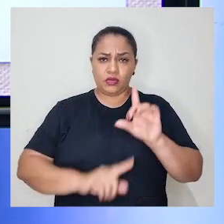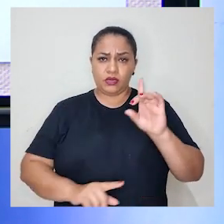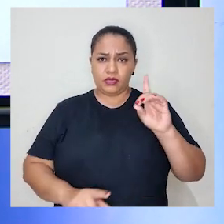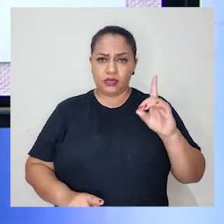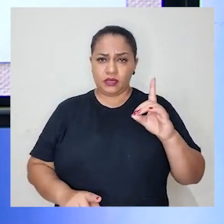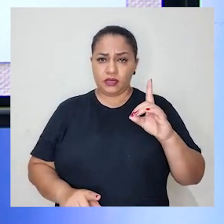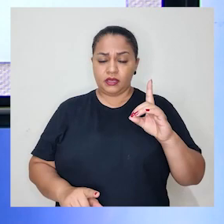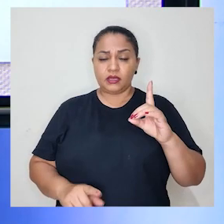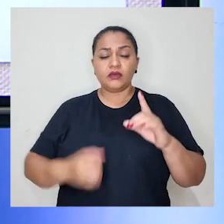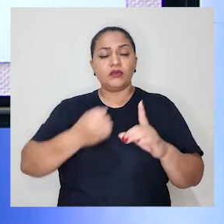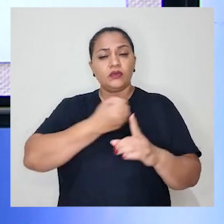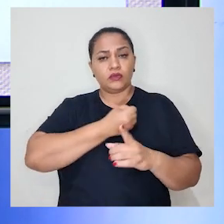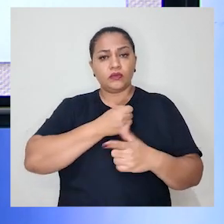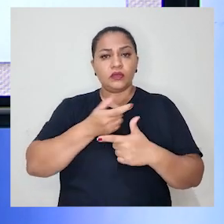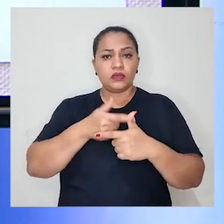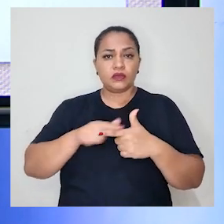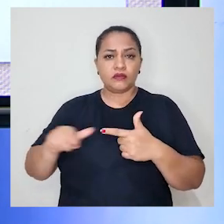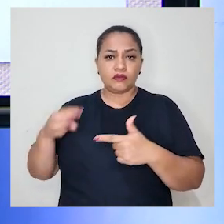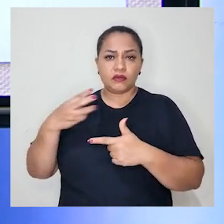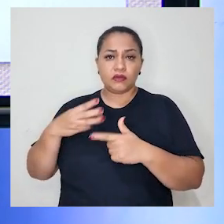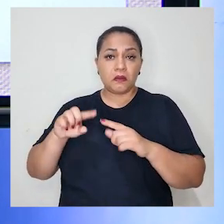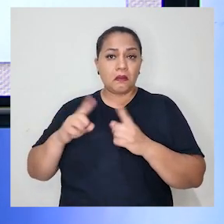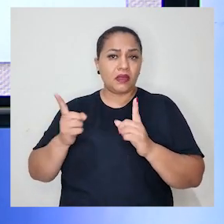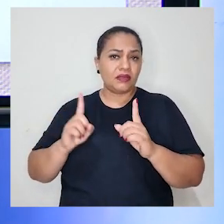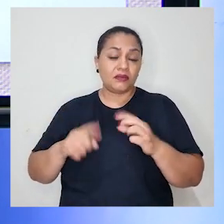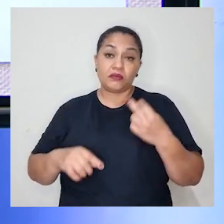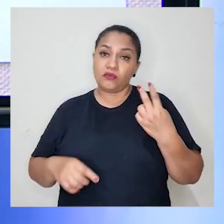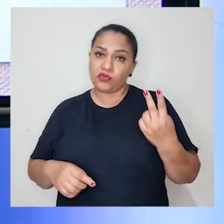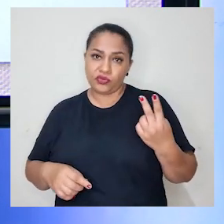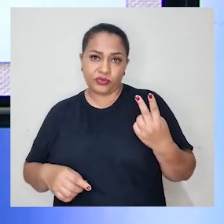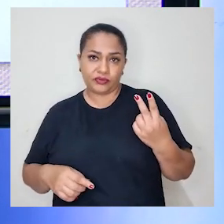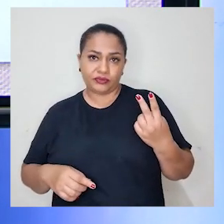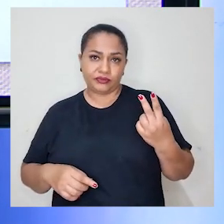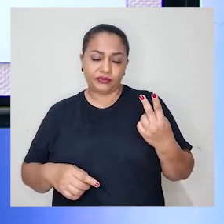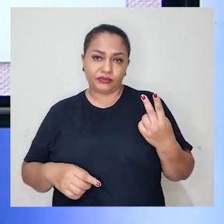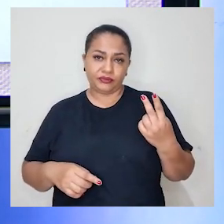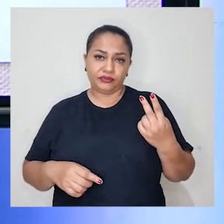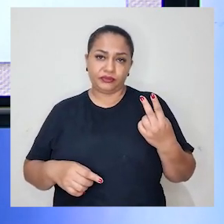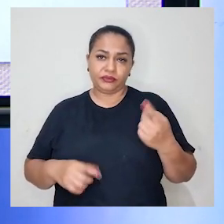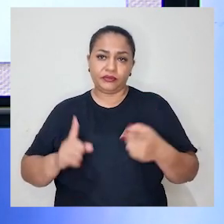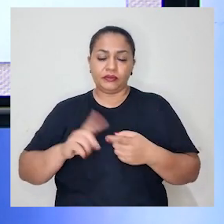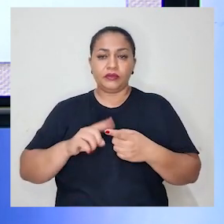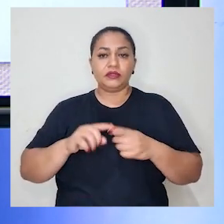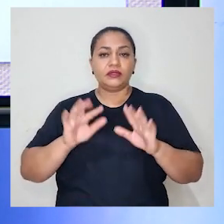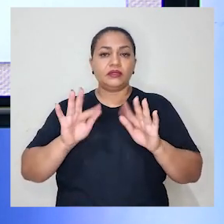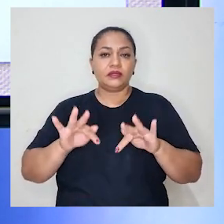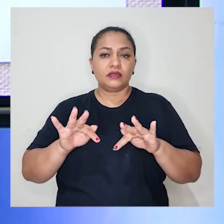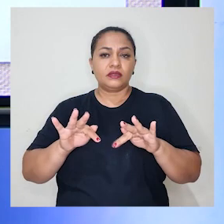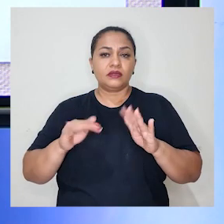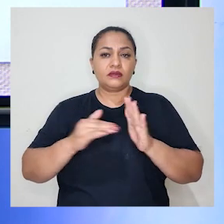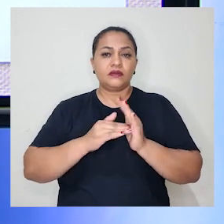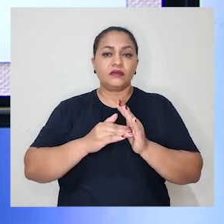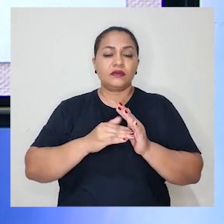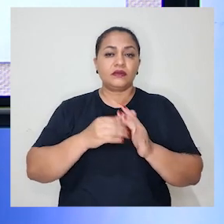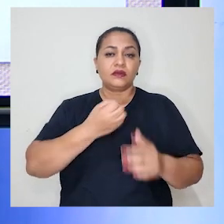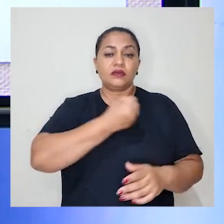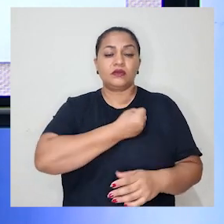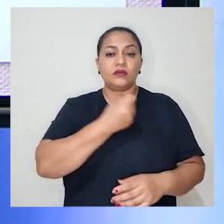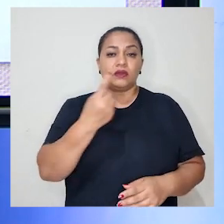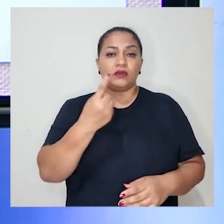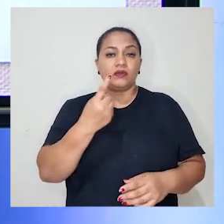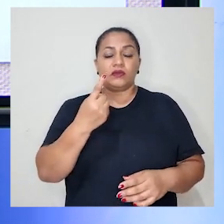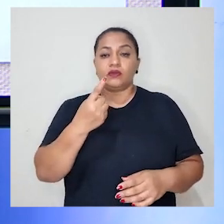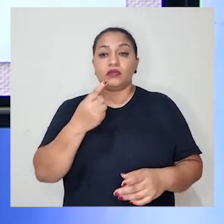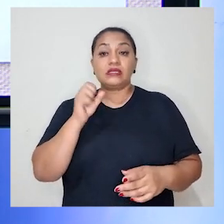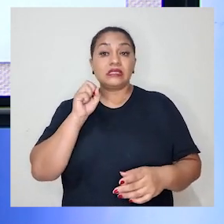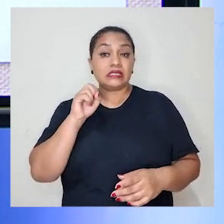o número vai ser divisível por 3, mas não vai ser por 2. Porque se terminar em 1, não será divisível por